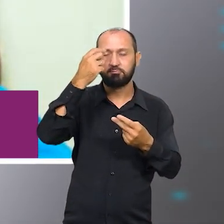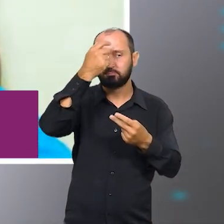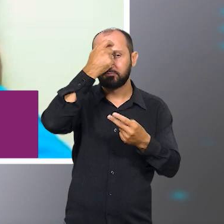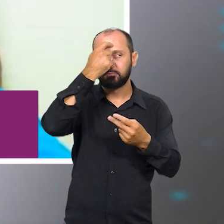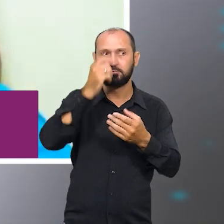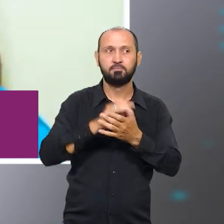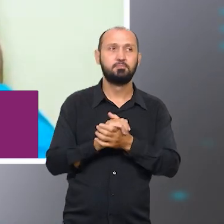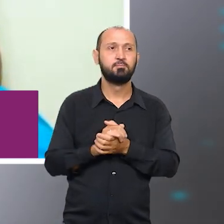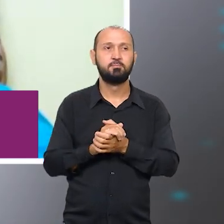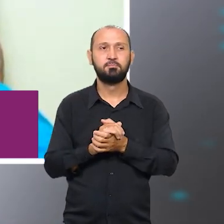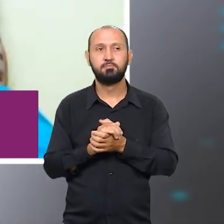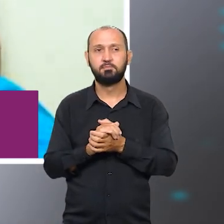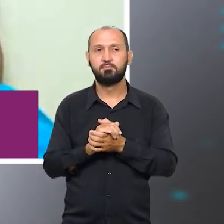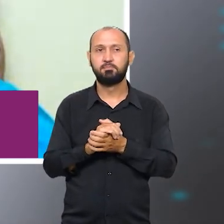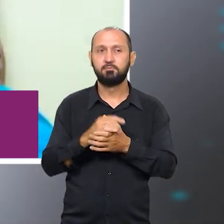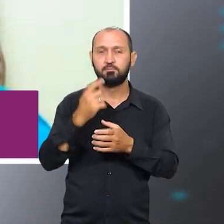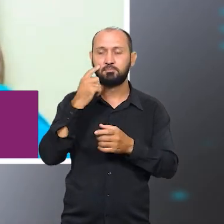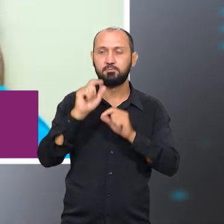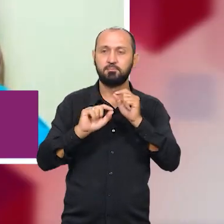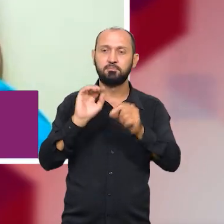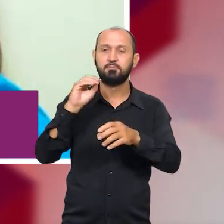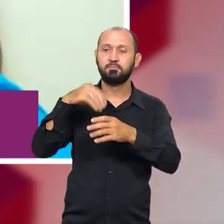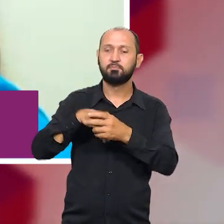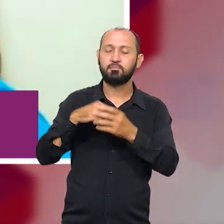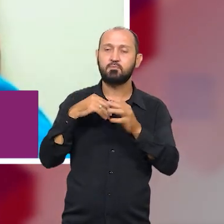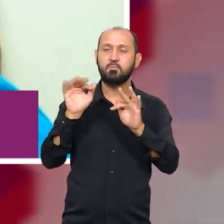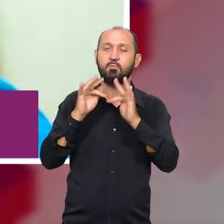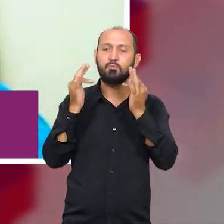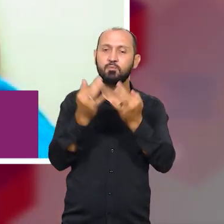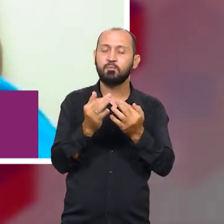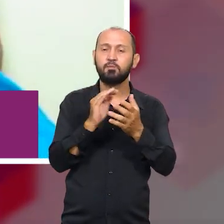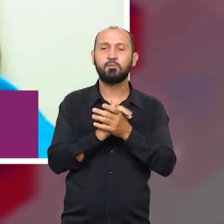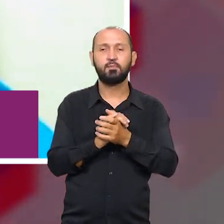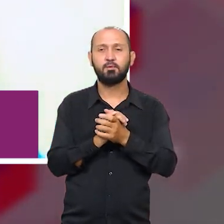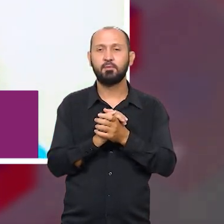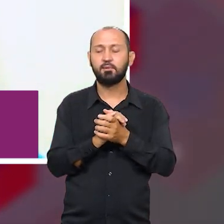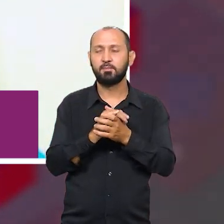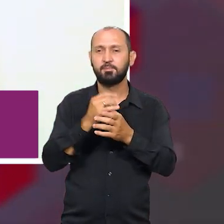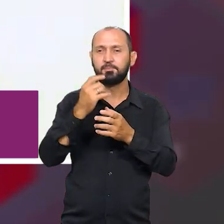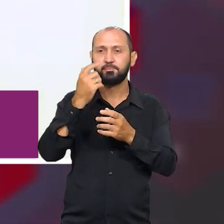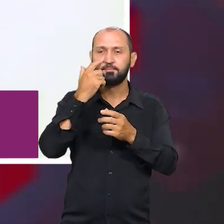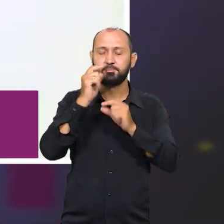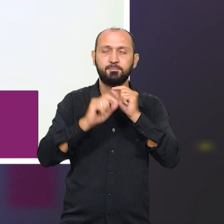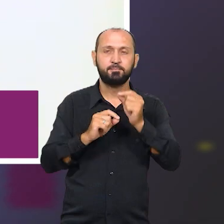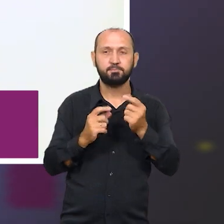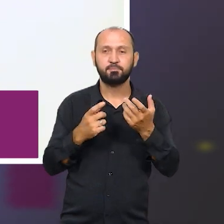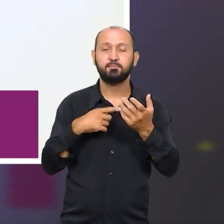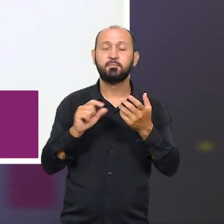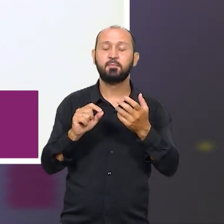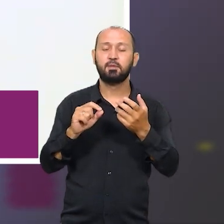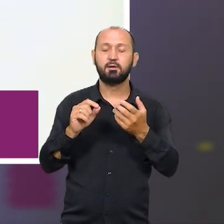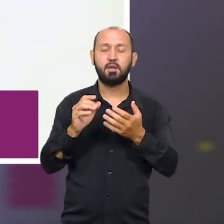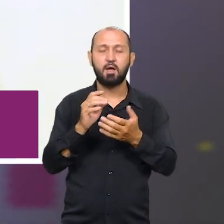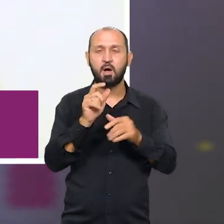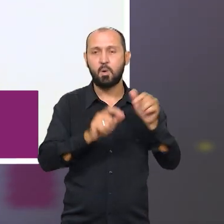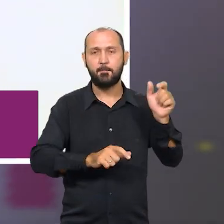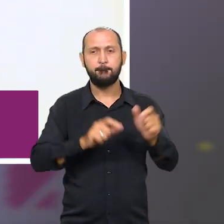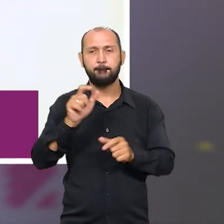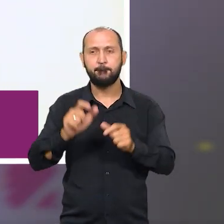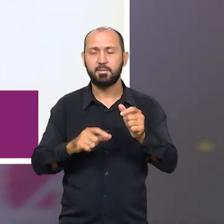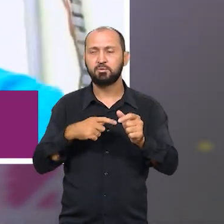o ambiente, não só para a pessoa, mas para a família também, um pouco mais, porque a vida não é difícil para quem tem uma pessoa dentro do